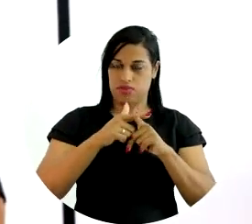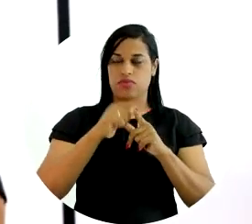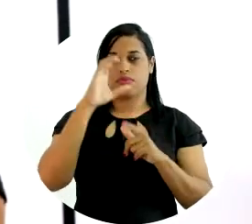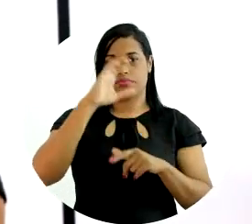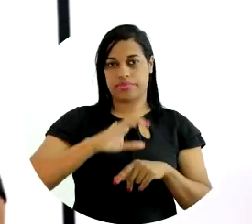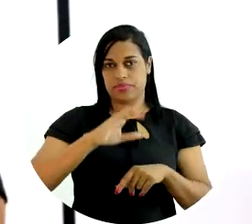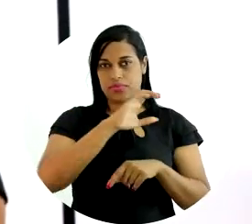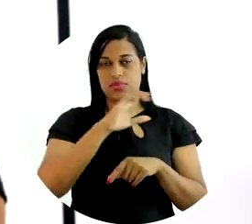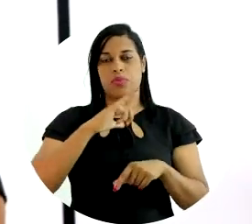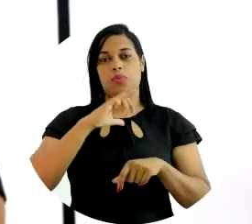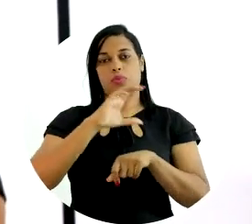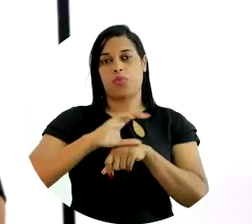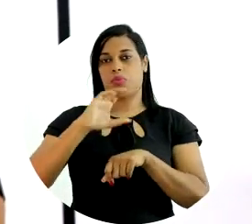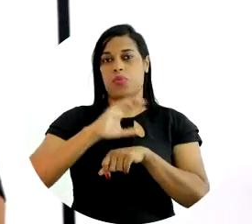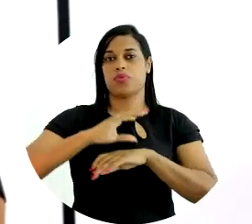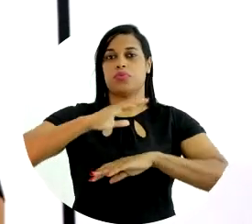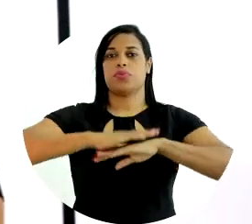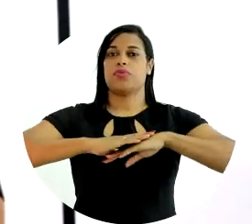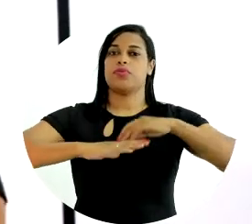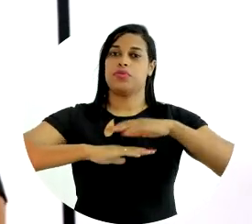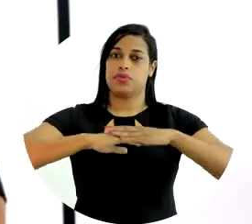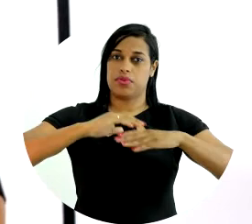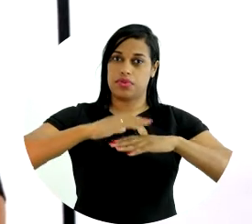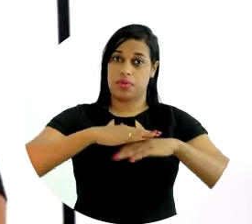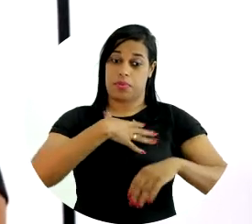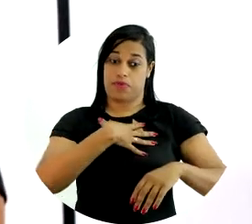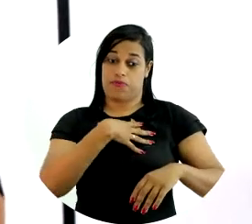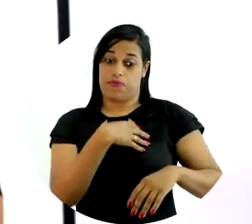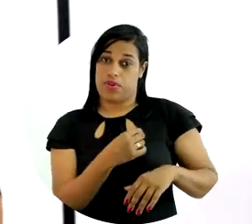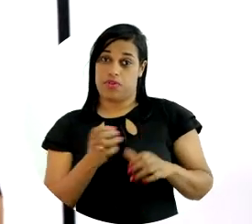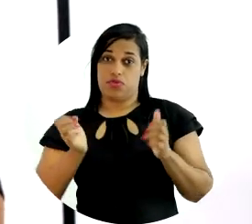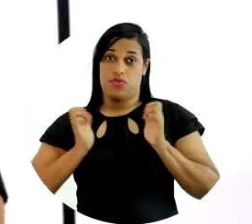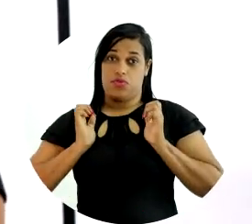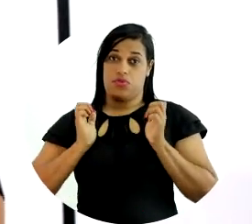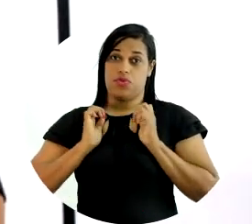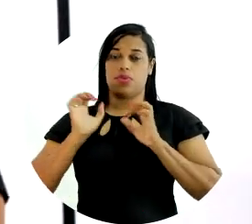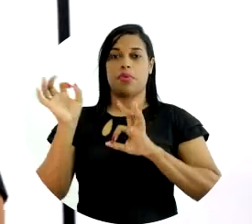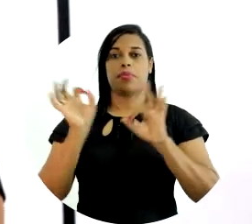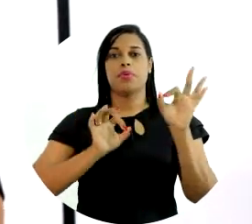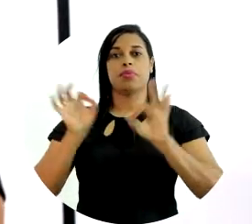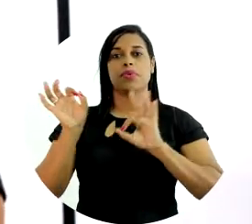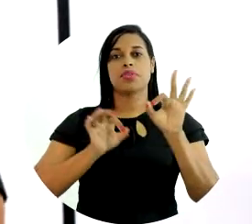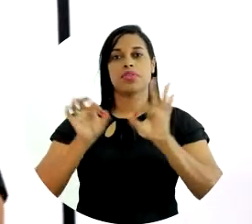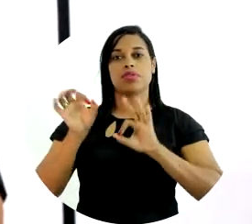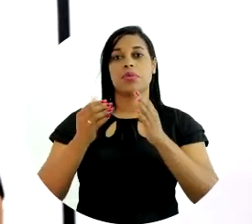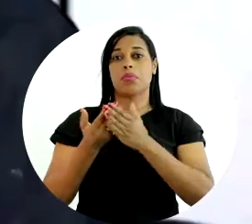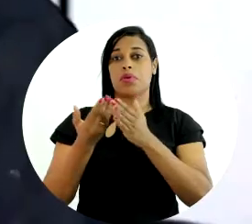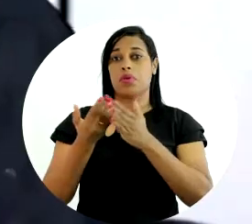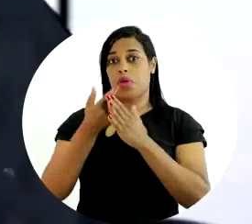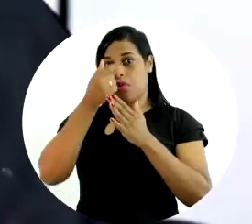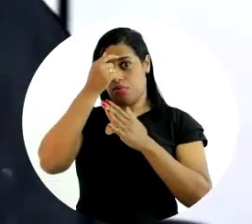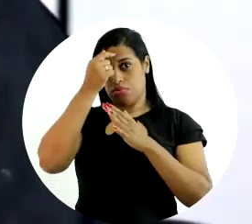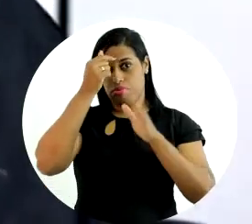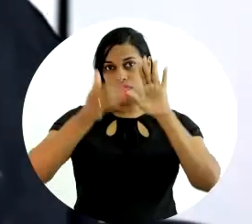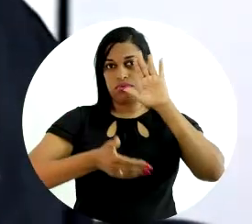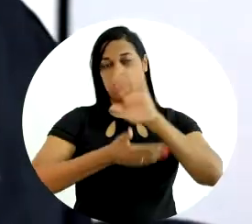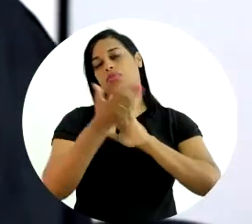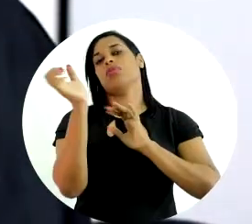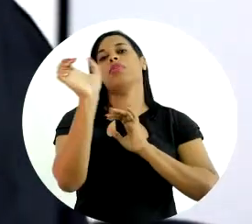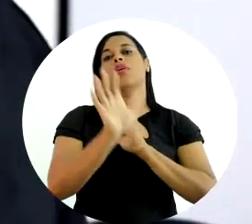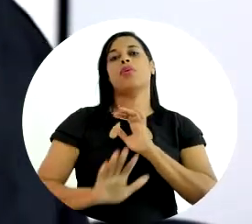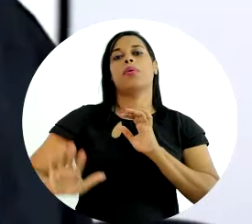escrita existe também um curso de profissionalização e prognóstico da livre a preparação para além de irem estudar nas